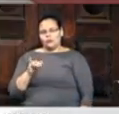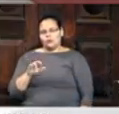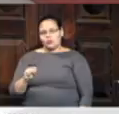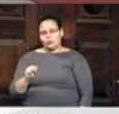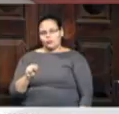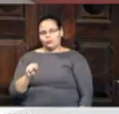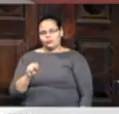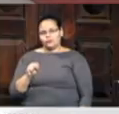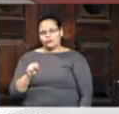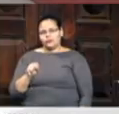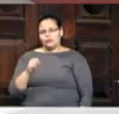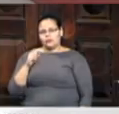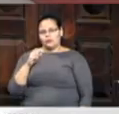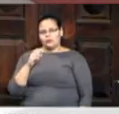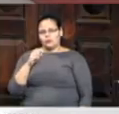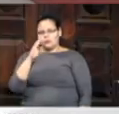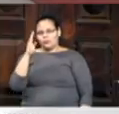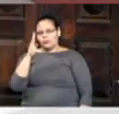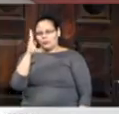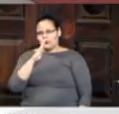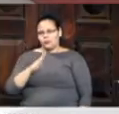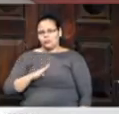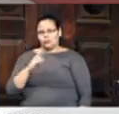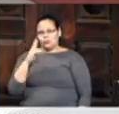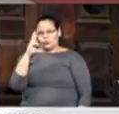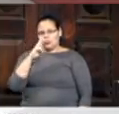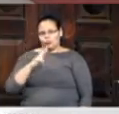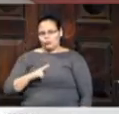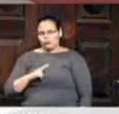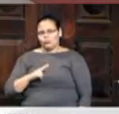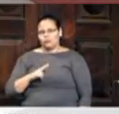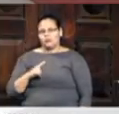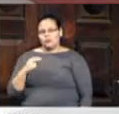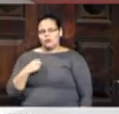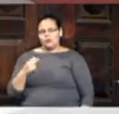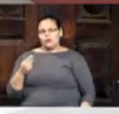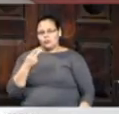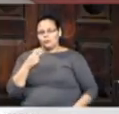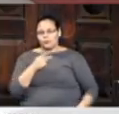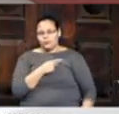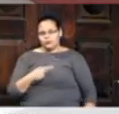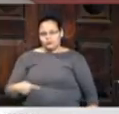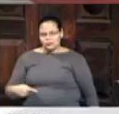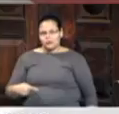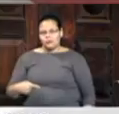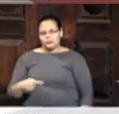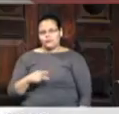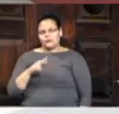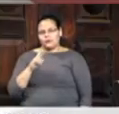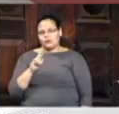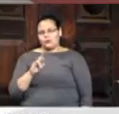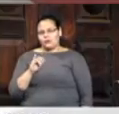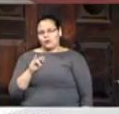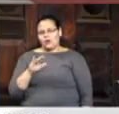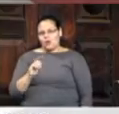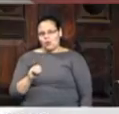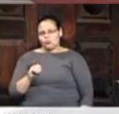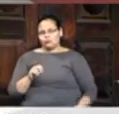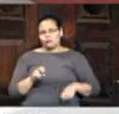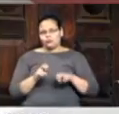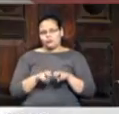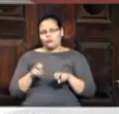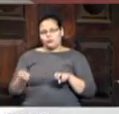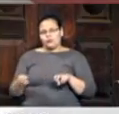Brasil-Rússia, e, naturalmente, meu presidente né, Ricardo Cravo Albim, ao lado do presidente